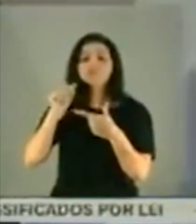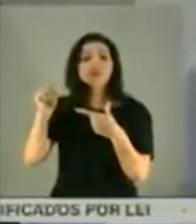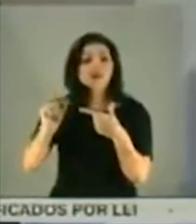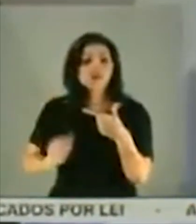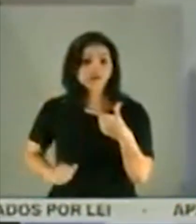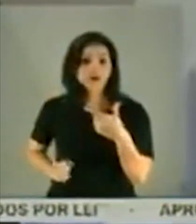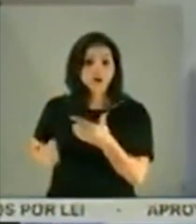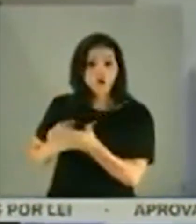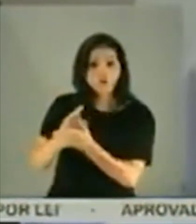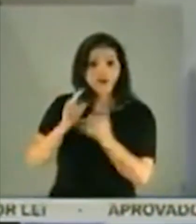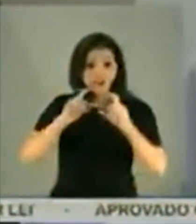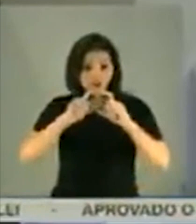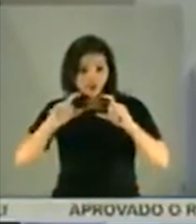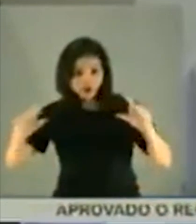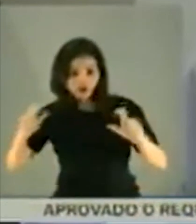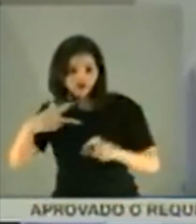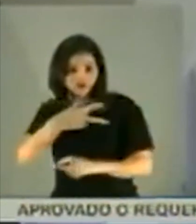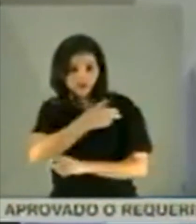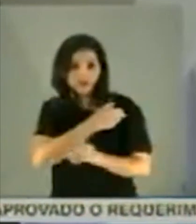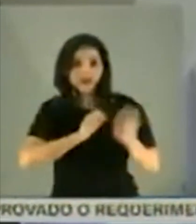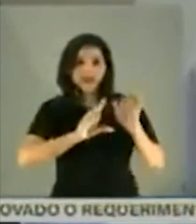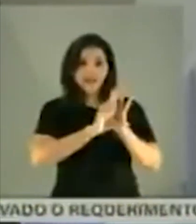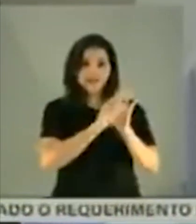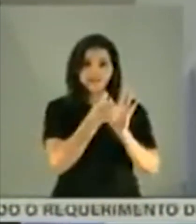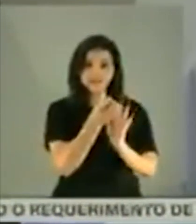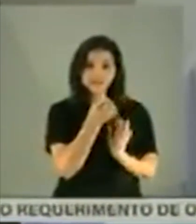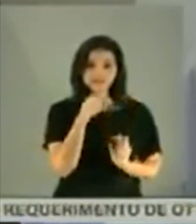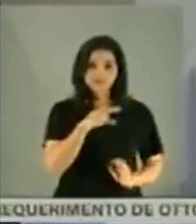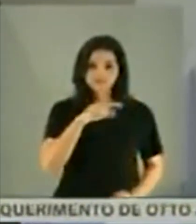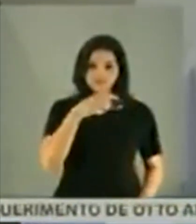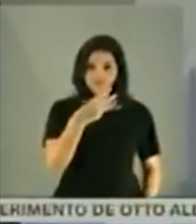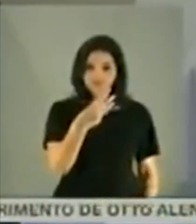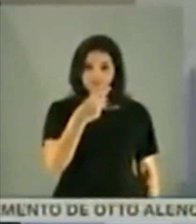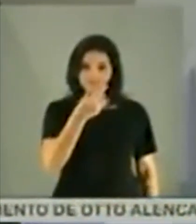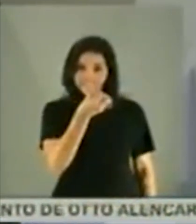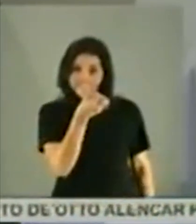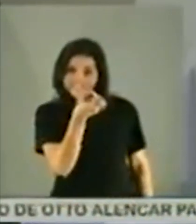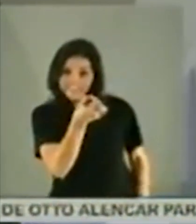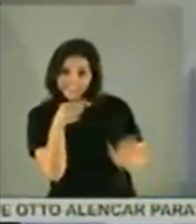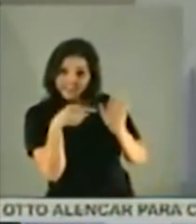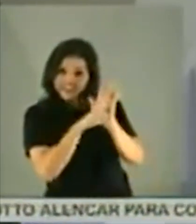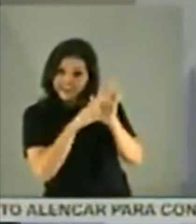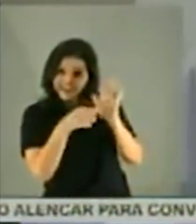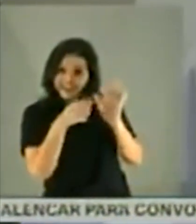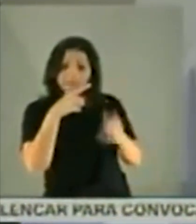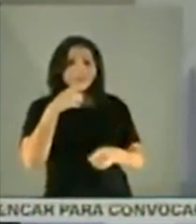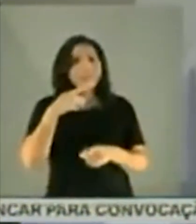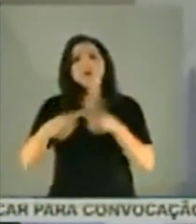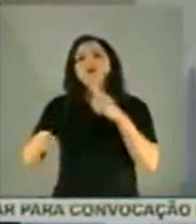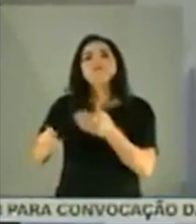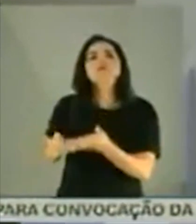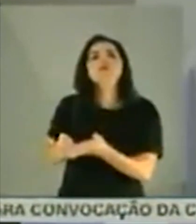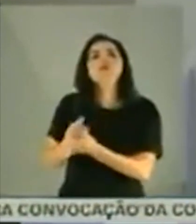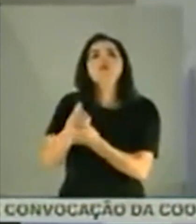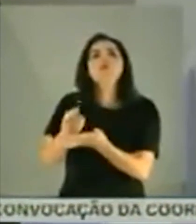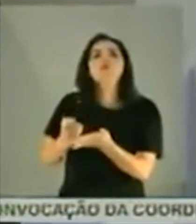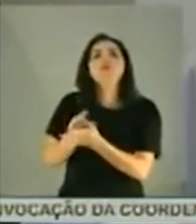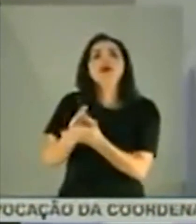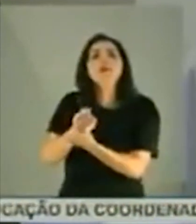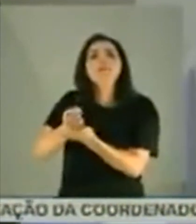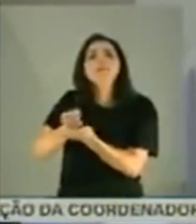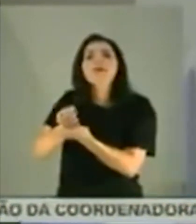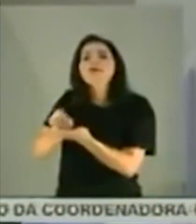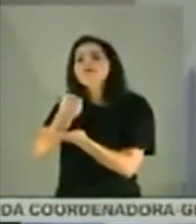aquisição das doses, a Lei nº.360, ela não permite a aquisição de